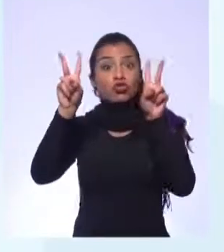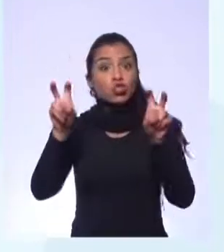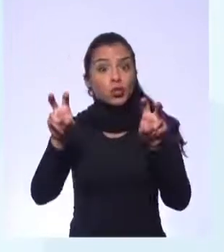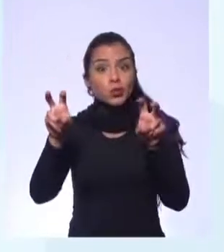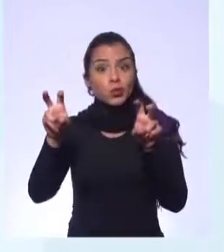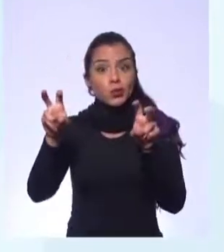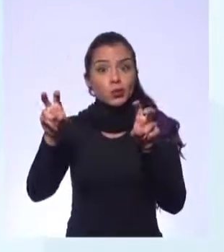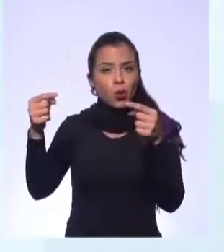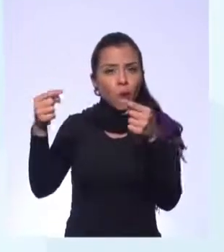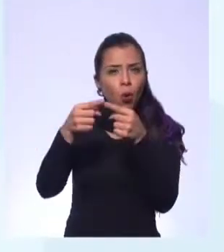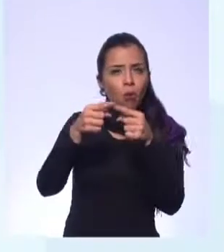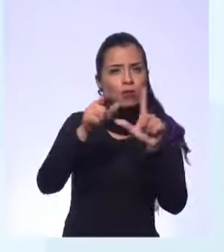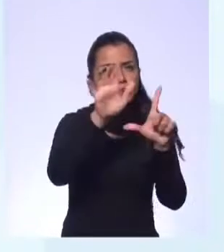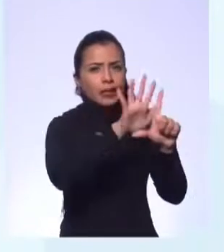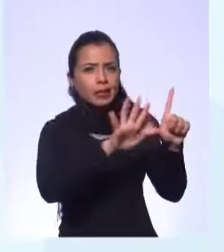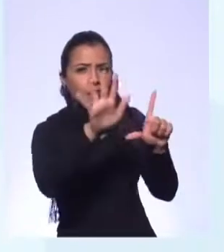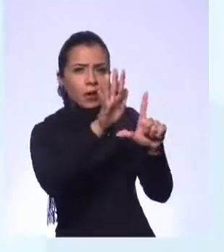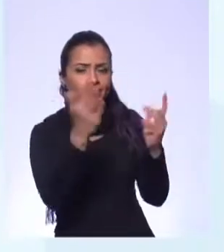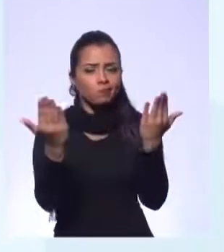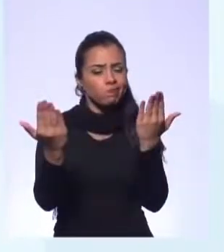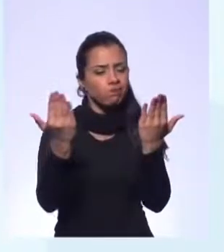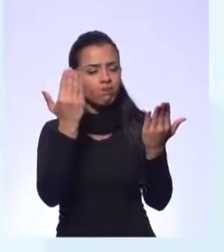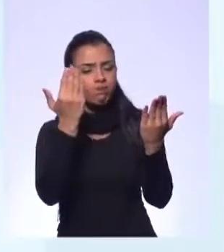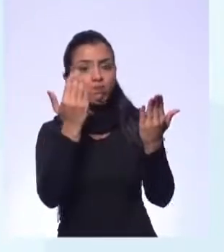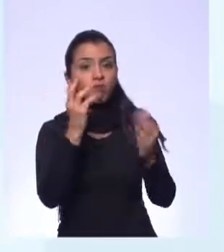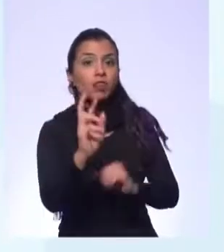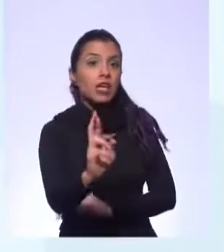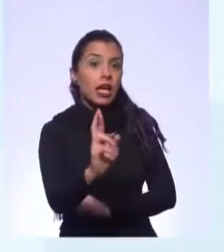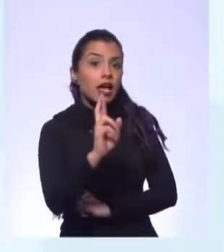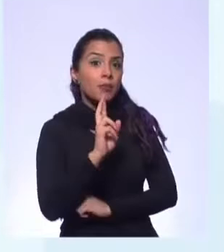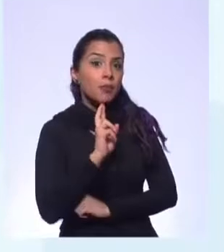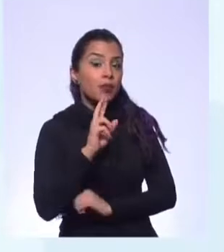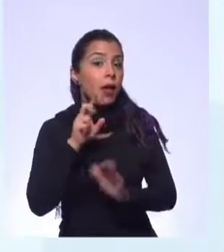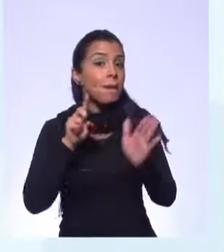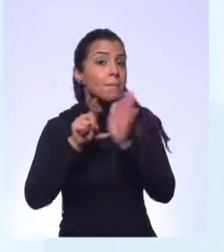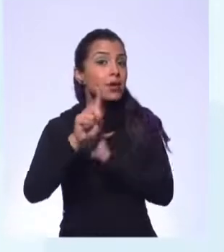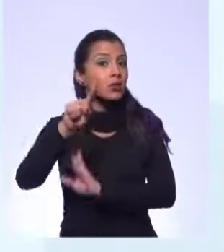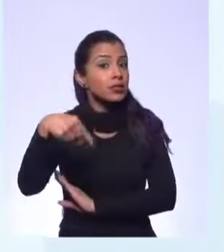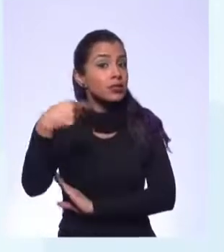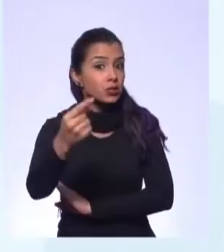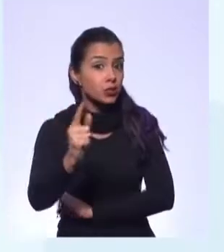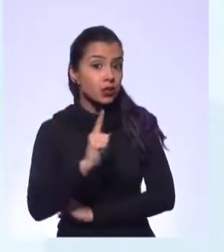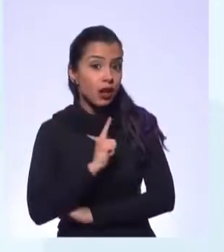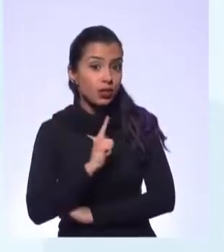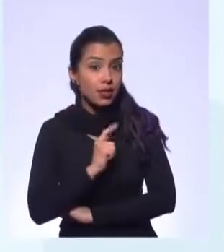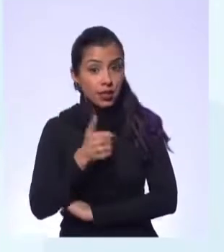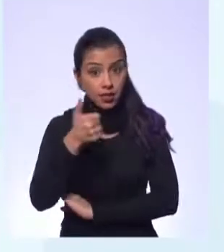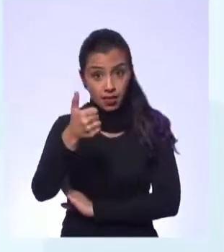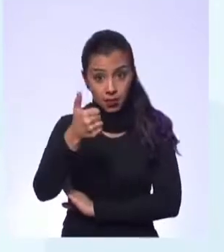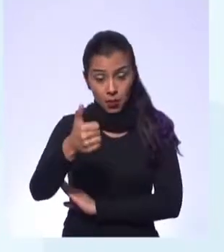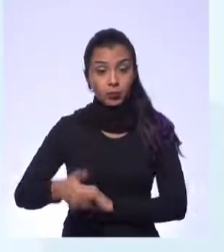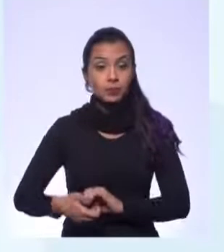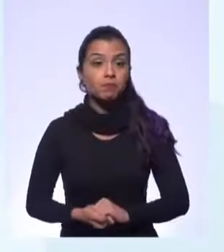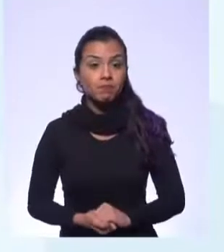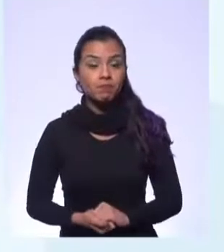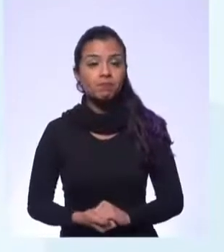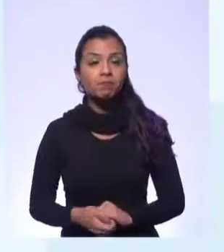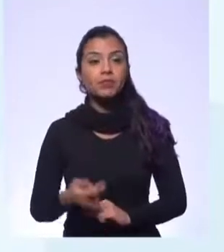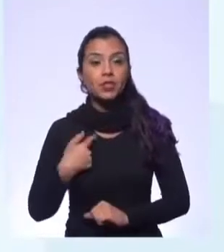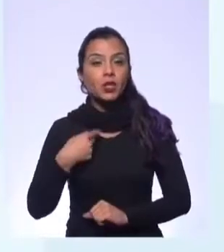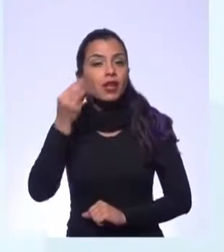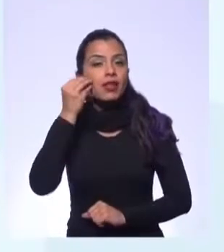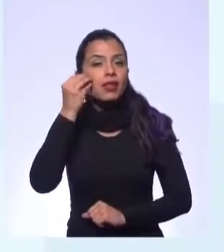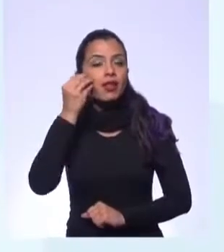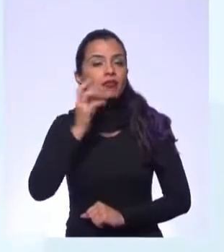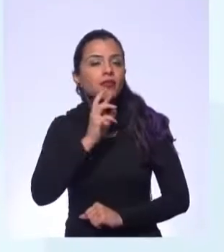à imagem, e você vai responder a pergunta que está logo em seguida, tá bom? Eu estou falando um pouco